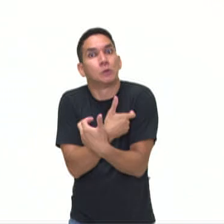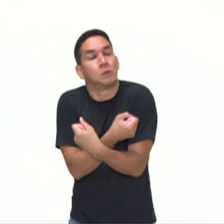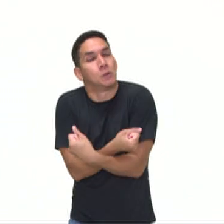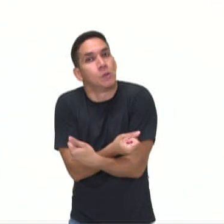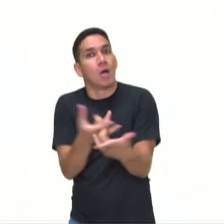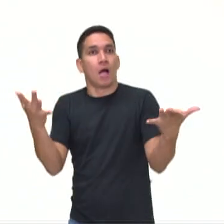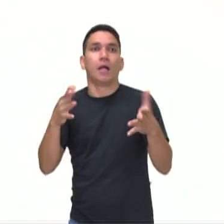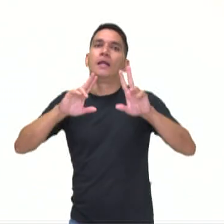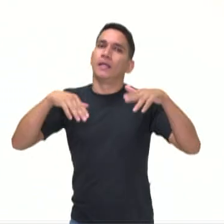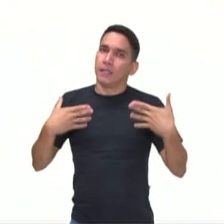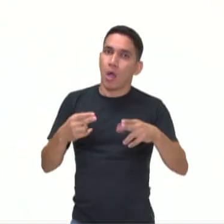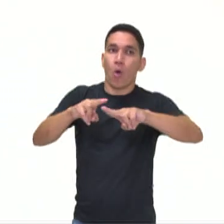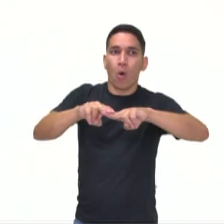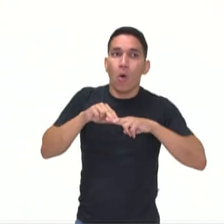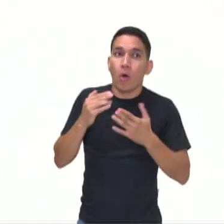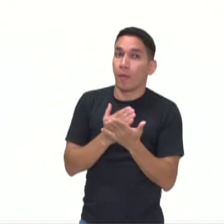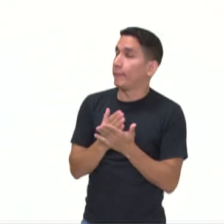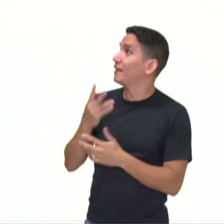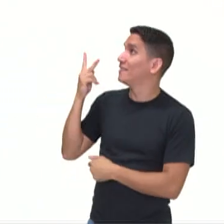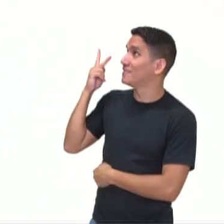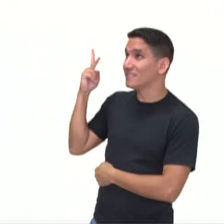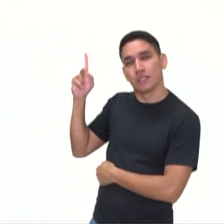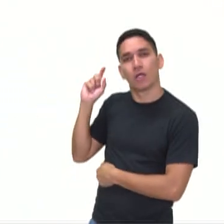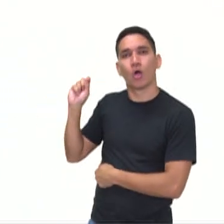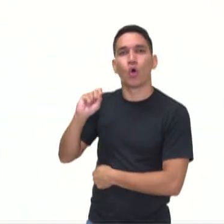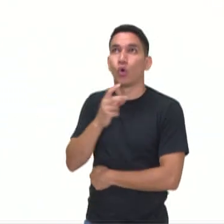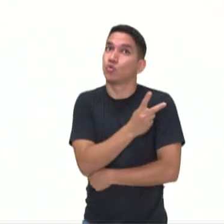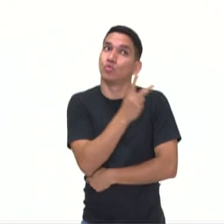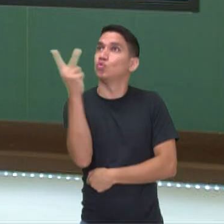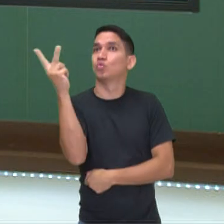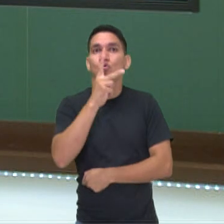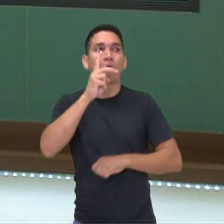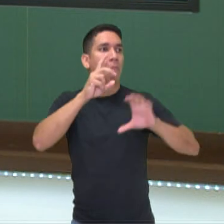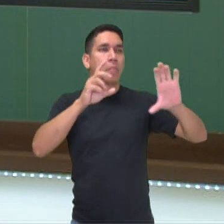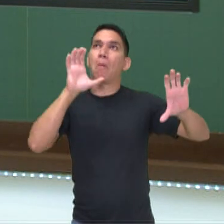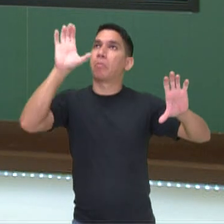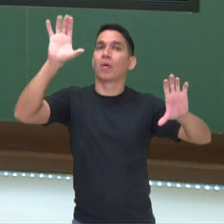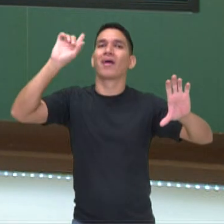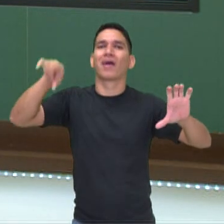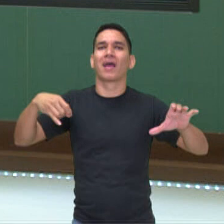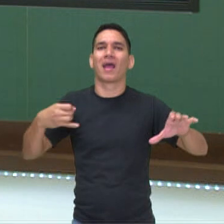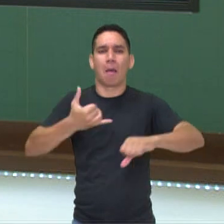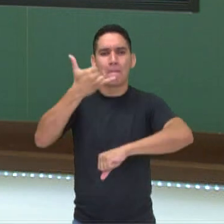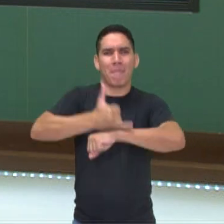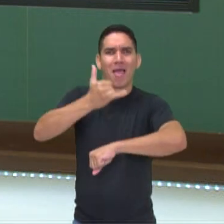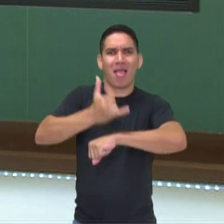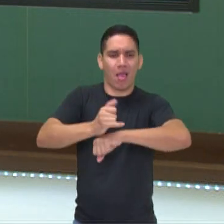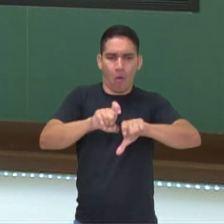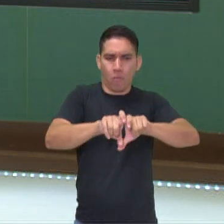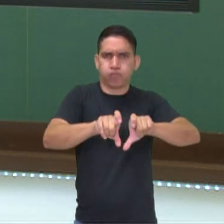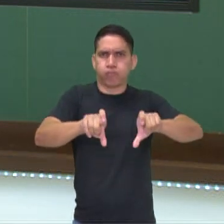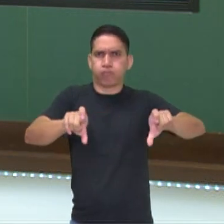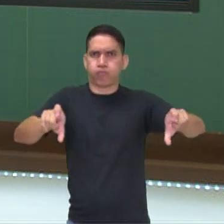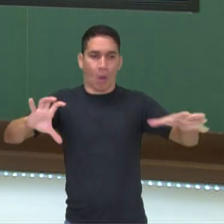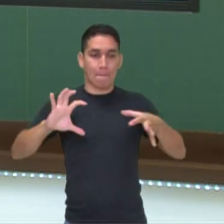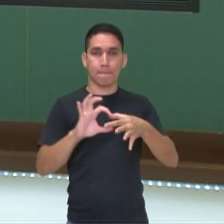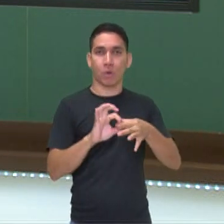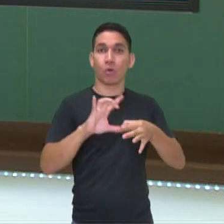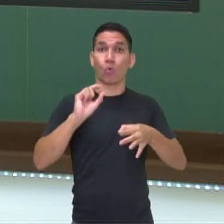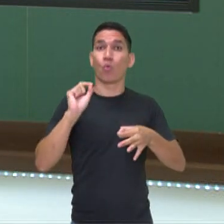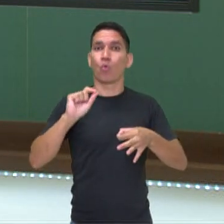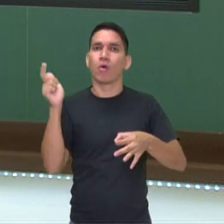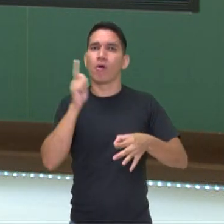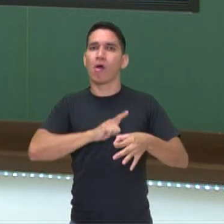a comunicação entre esses dois continentes se dava por meio de cabos metalizados, utilizados para fazer a ligação entre